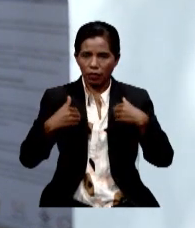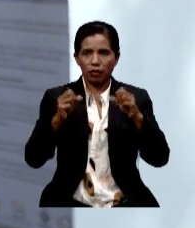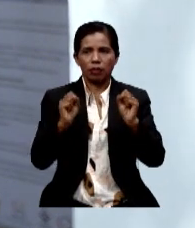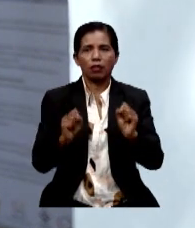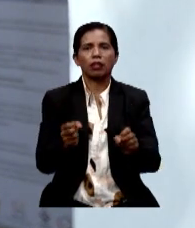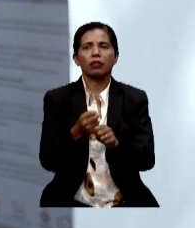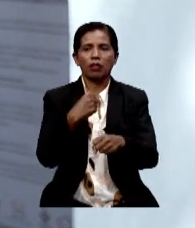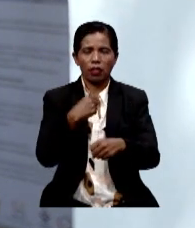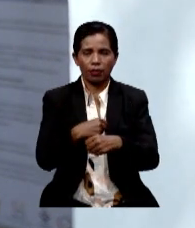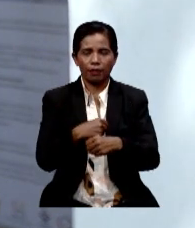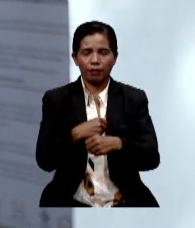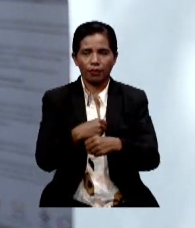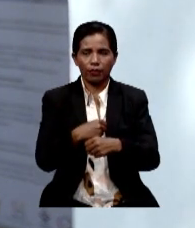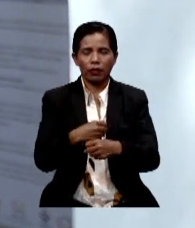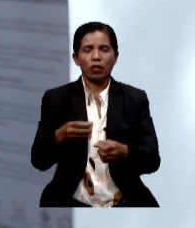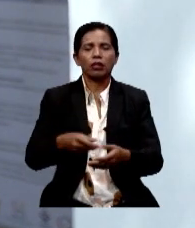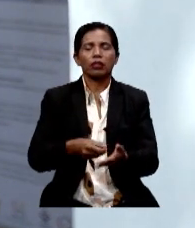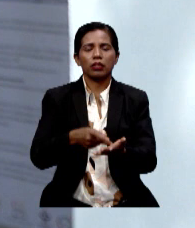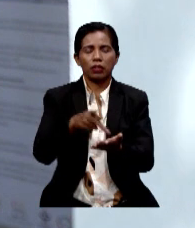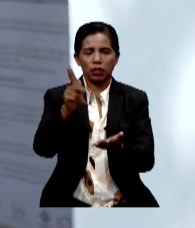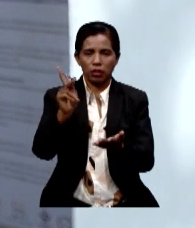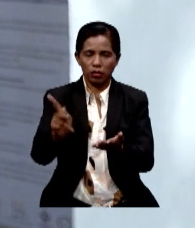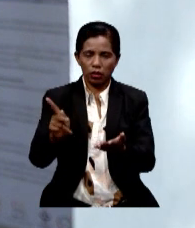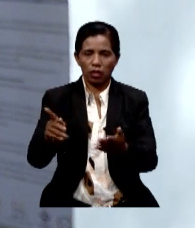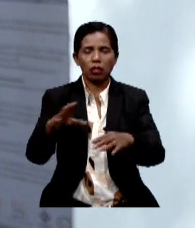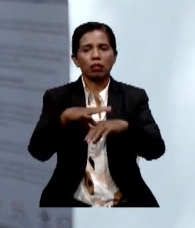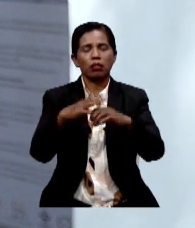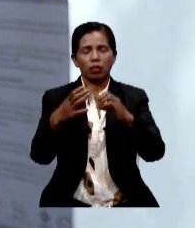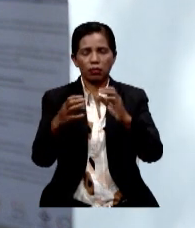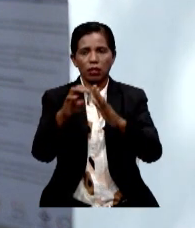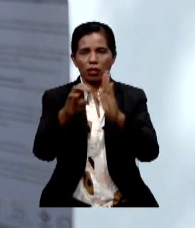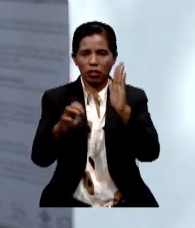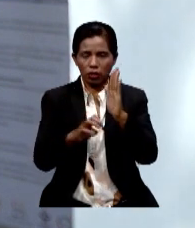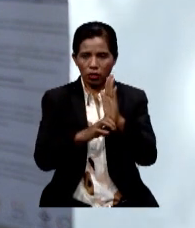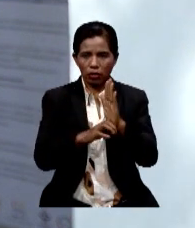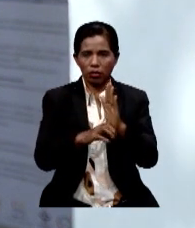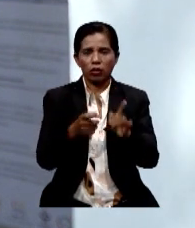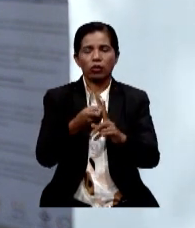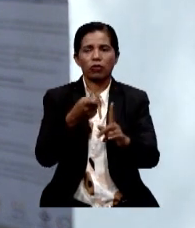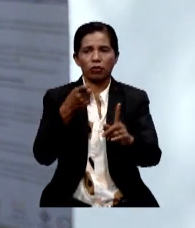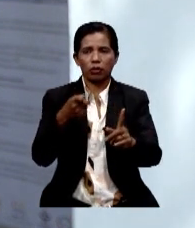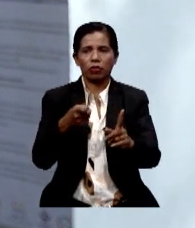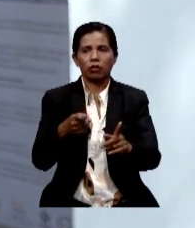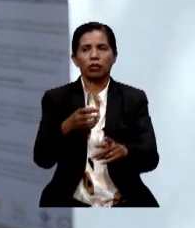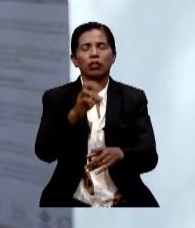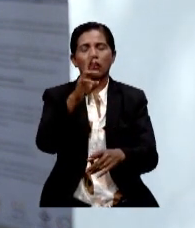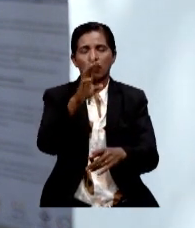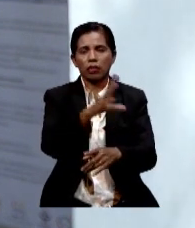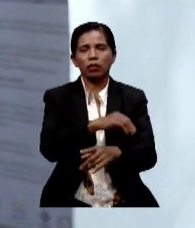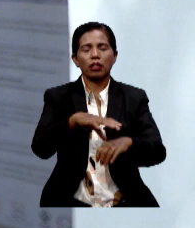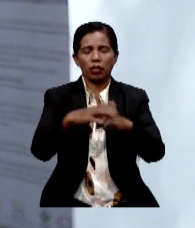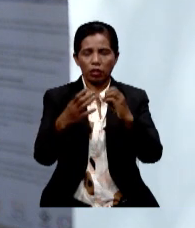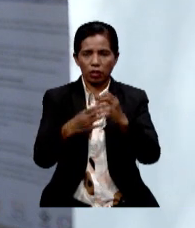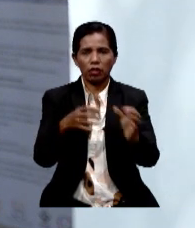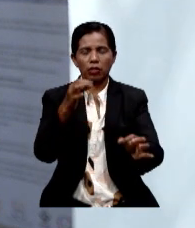hatu halo arrendamento ga selo arrendamento ho baitania governo li usi terras privadas.